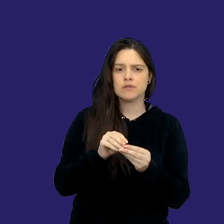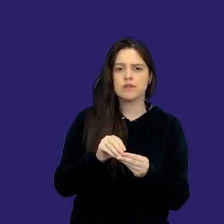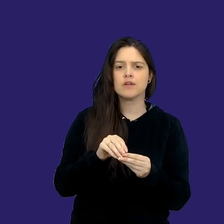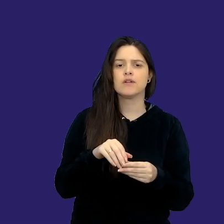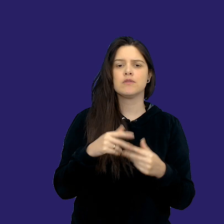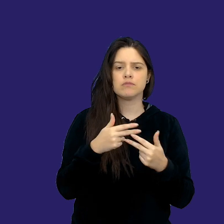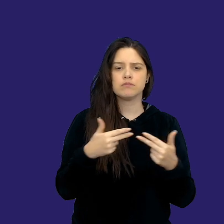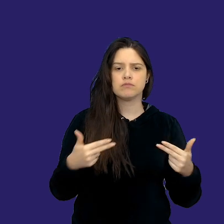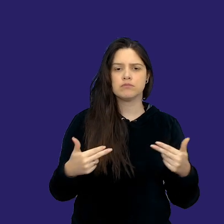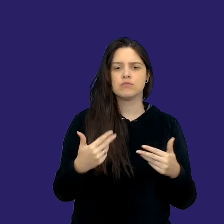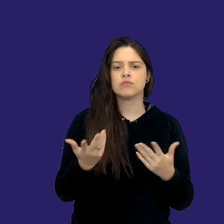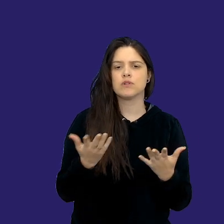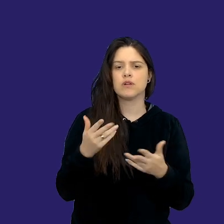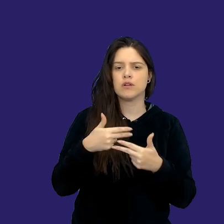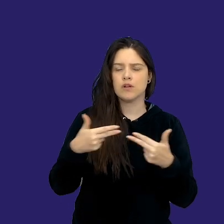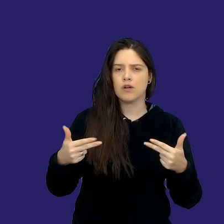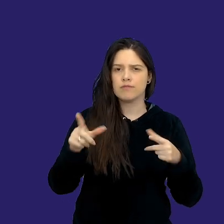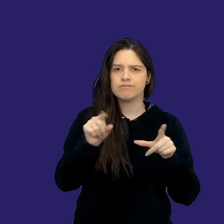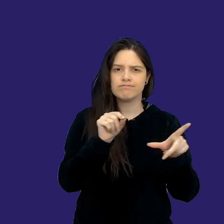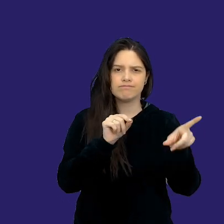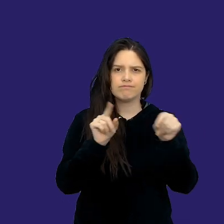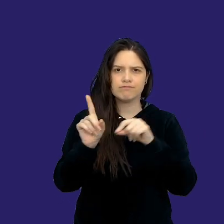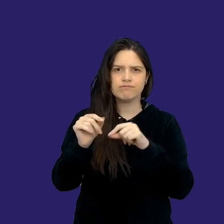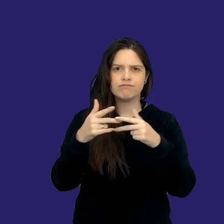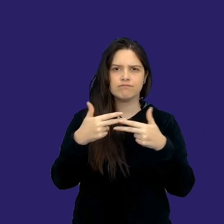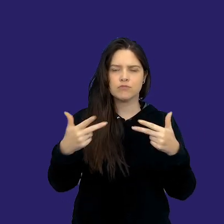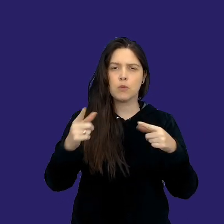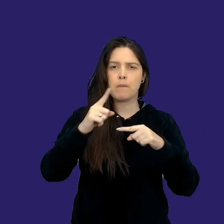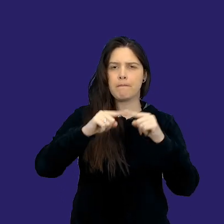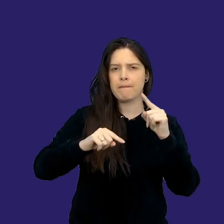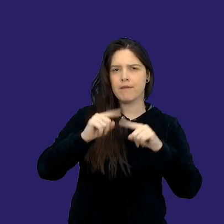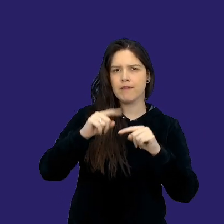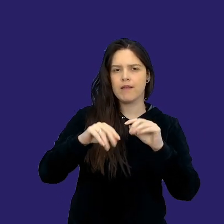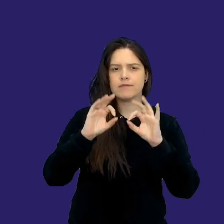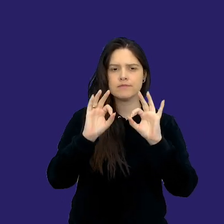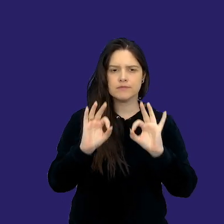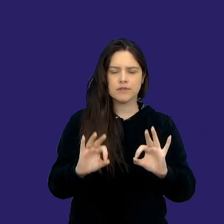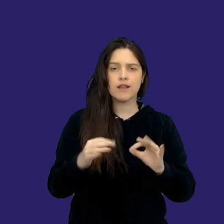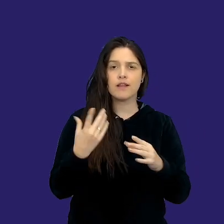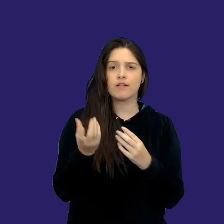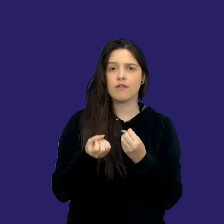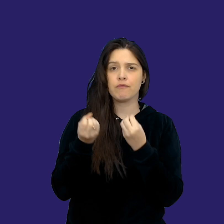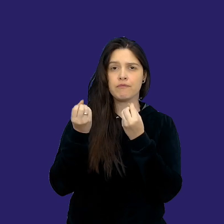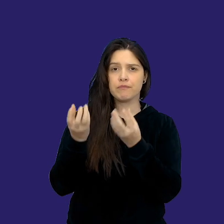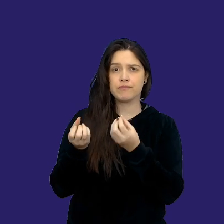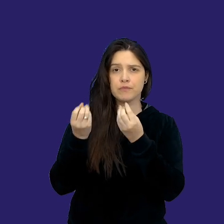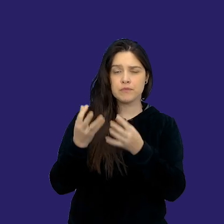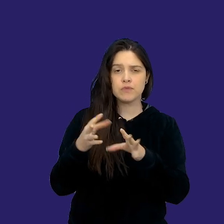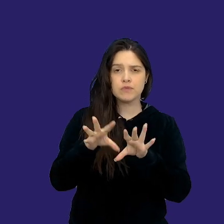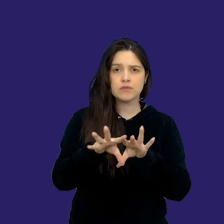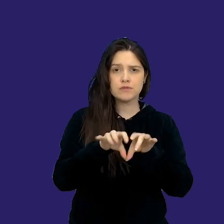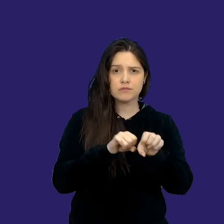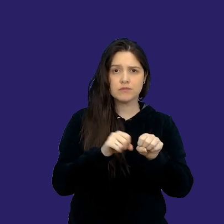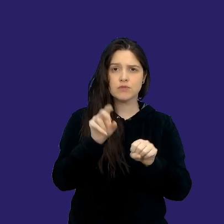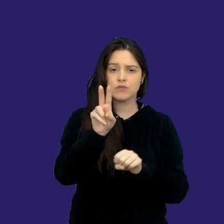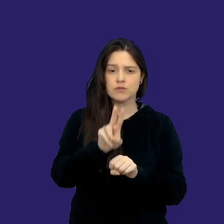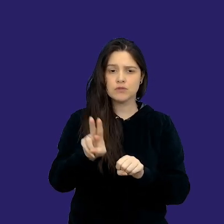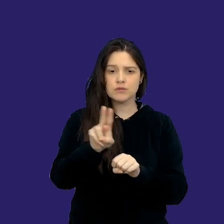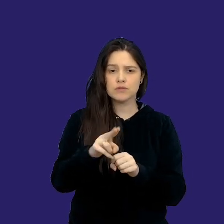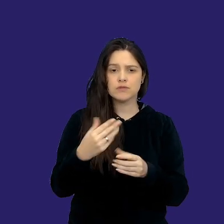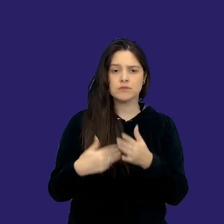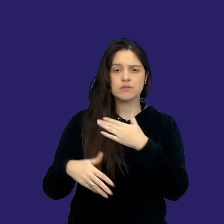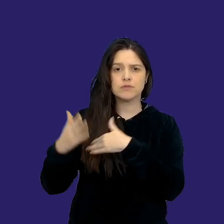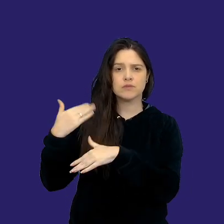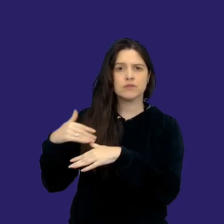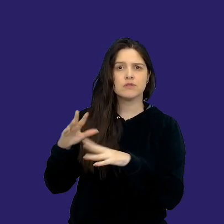PPT, aonde a gente vai ser direcionado a todos os materiais usados nesta formação, e usado também em outras formações passadas.